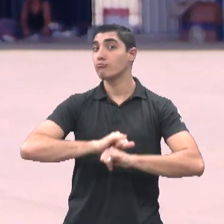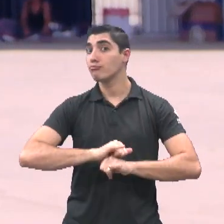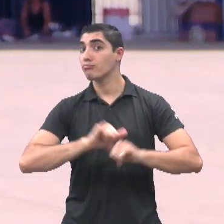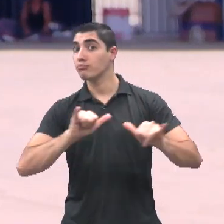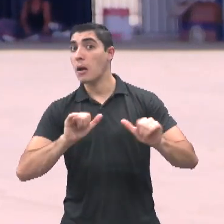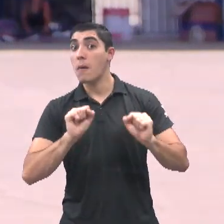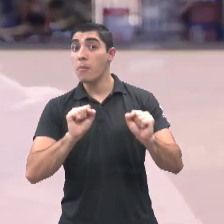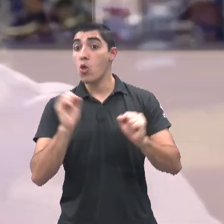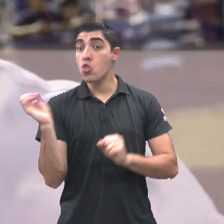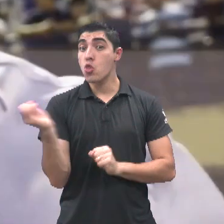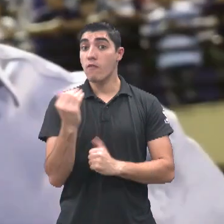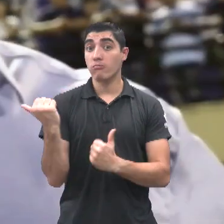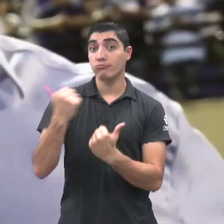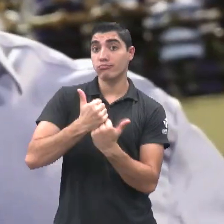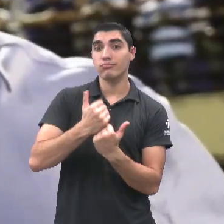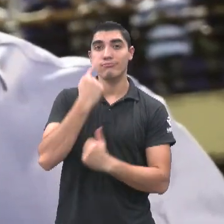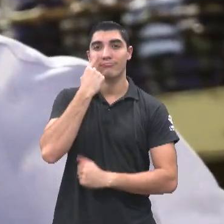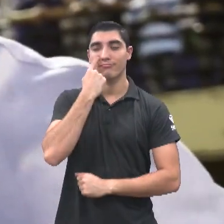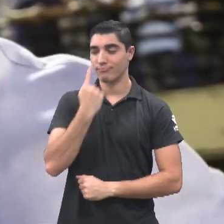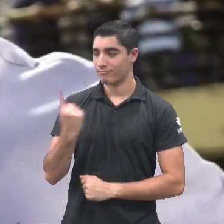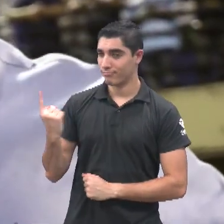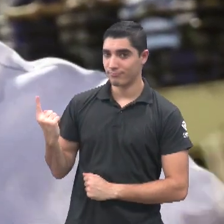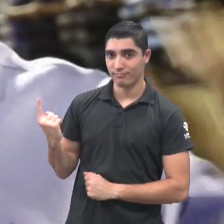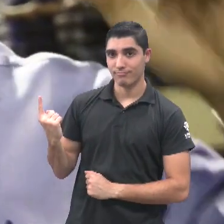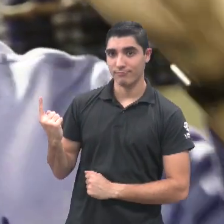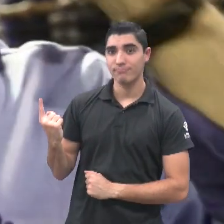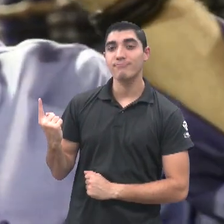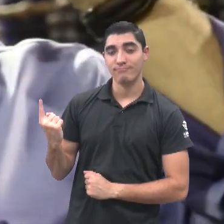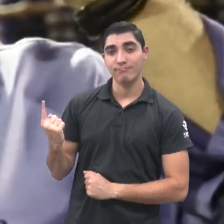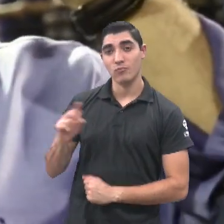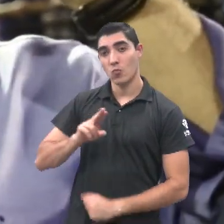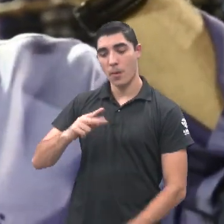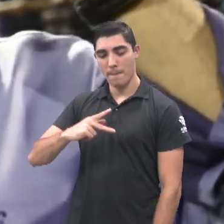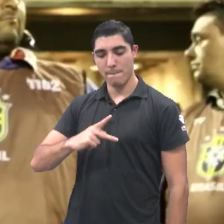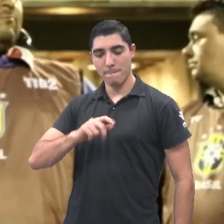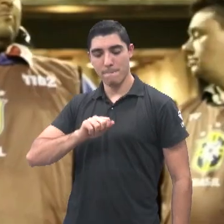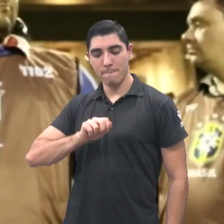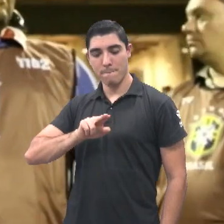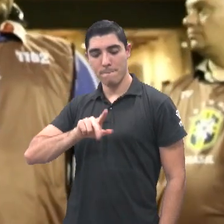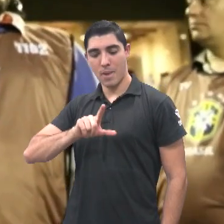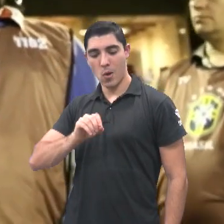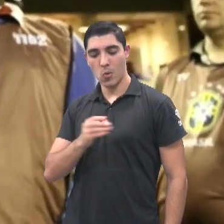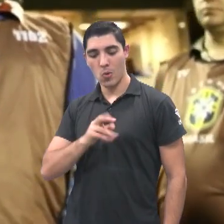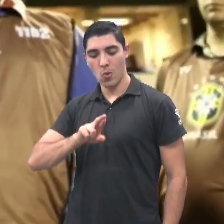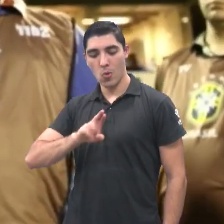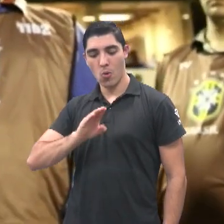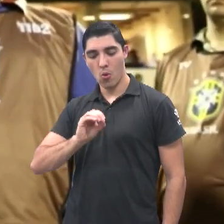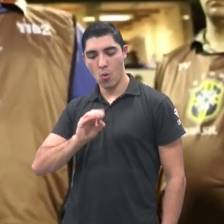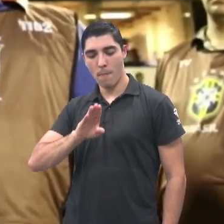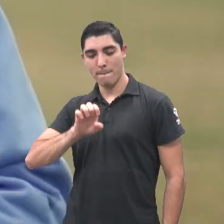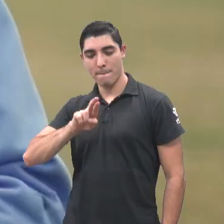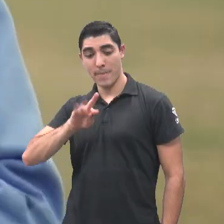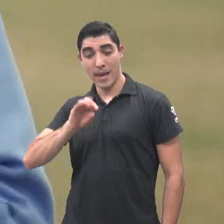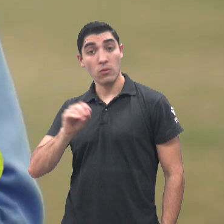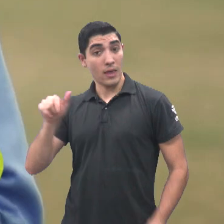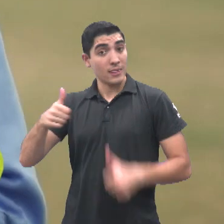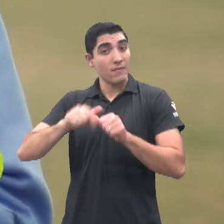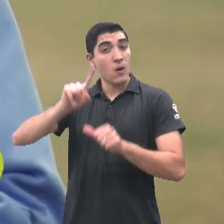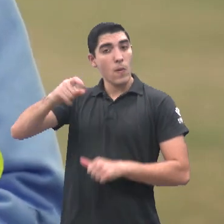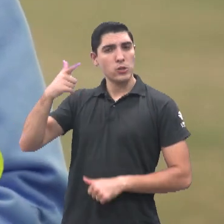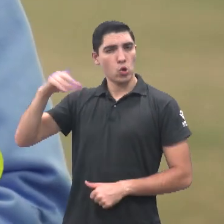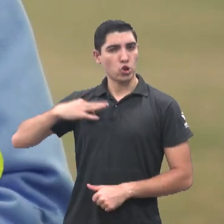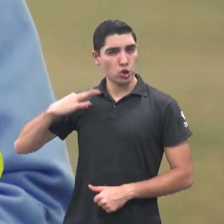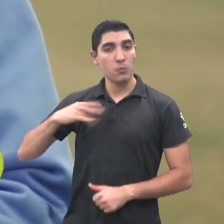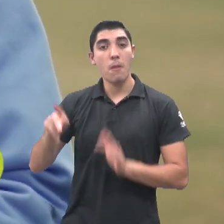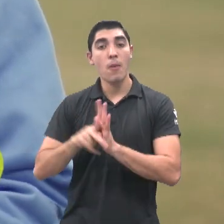deverá ser Paulo Roberto dos Santos. Ele estava no Uberlândia, do estado de Minas Gerais, e deixou o time mineiro